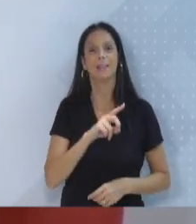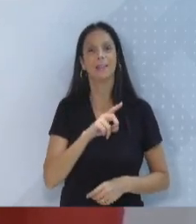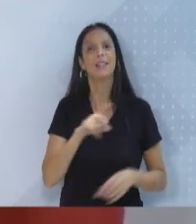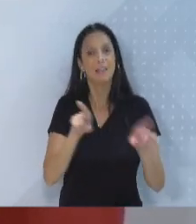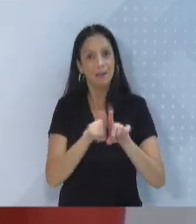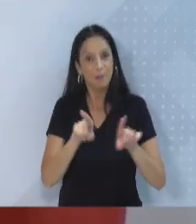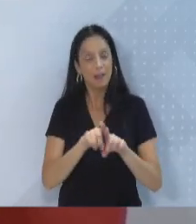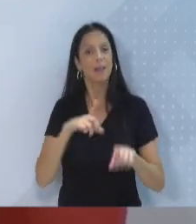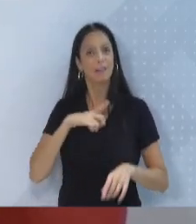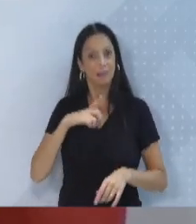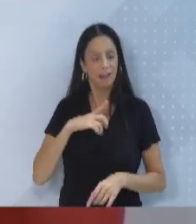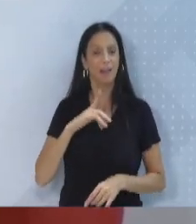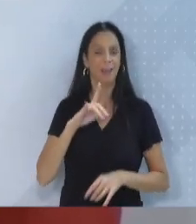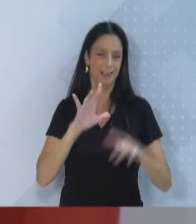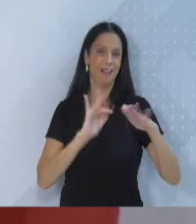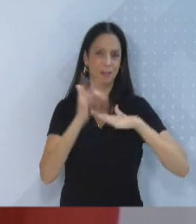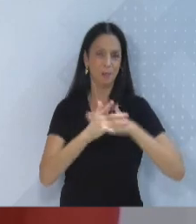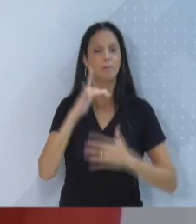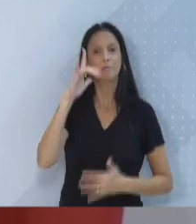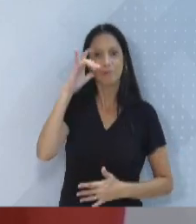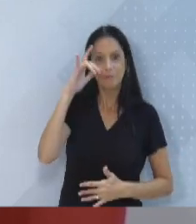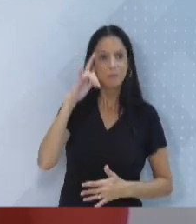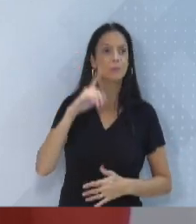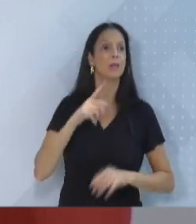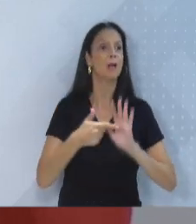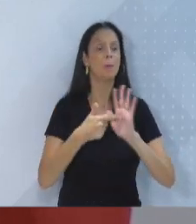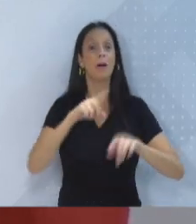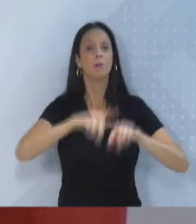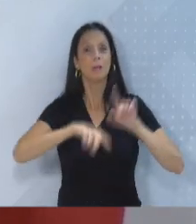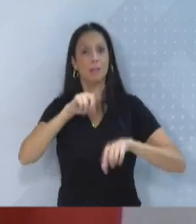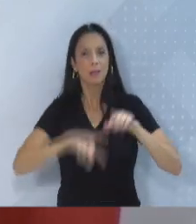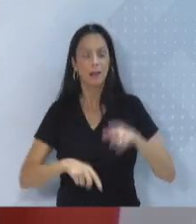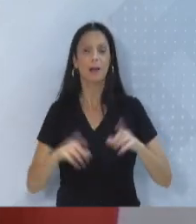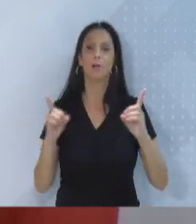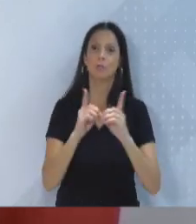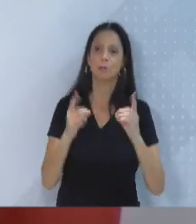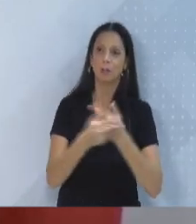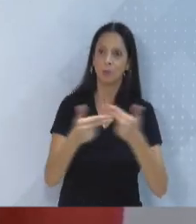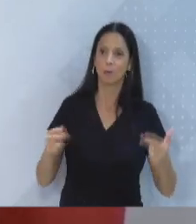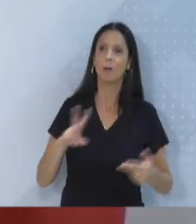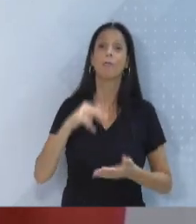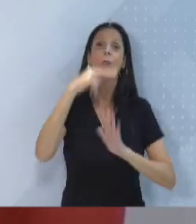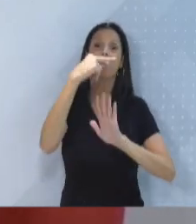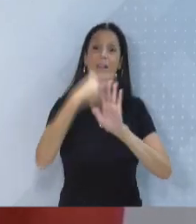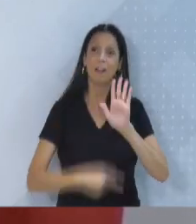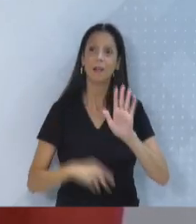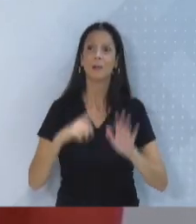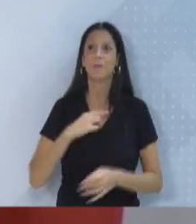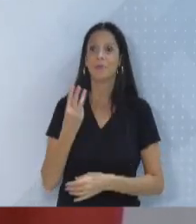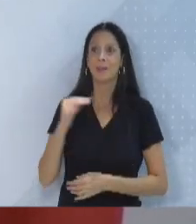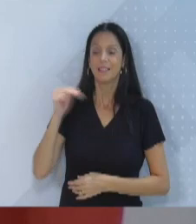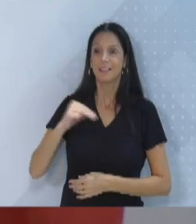Instagram, inclusive materiais didáticos. E eu vou ler para vocês, eu tenho 3 minutos